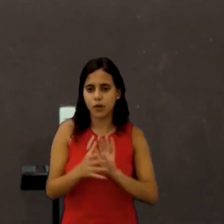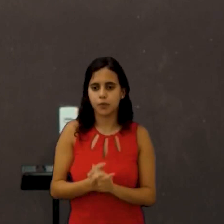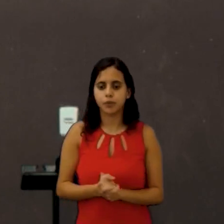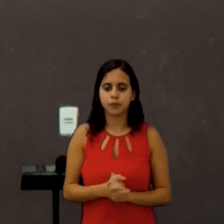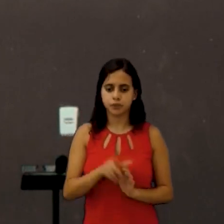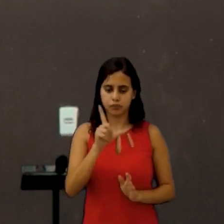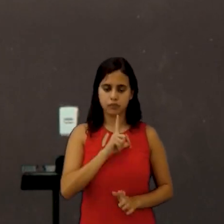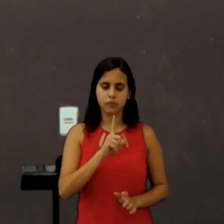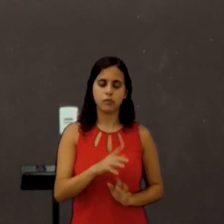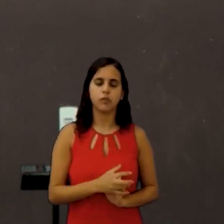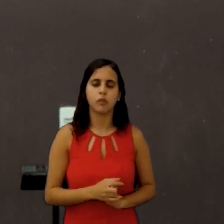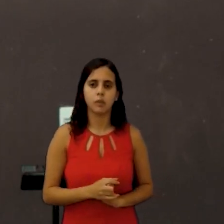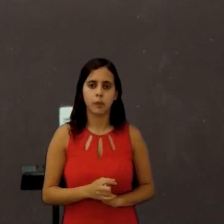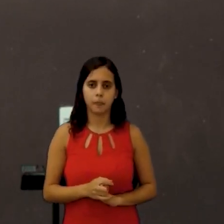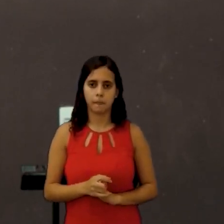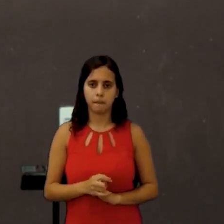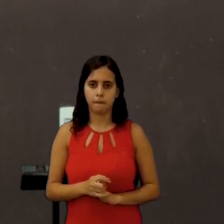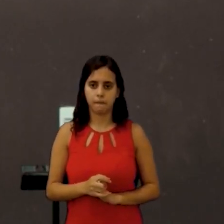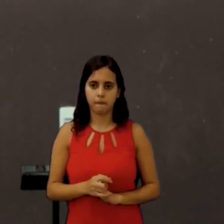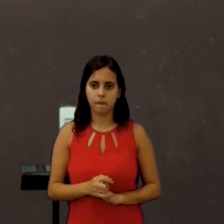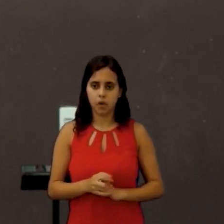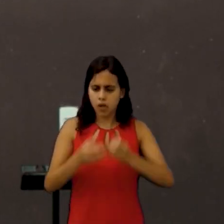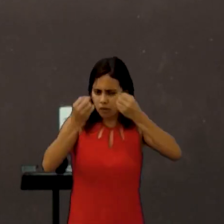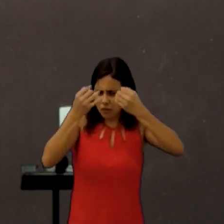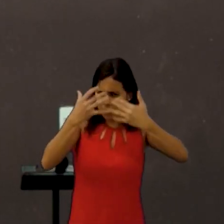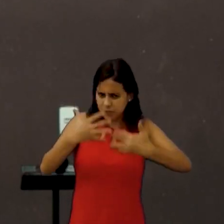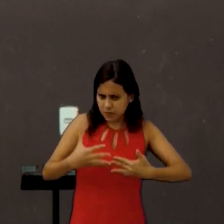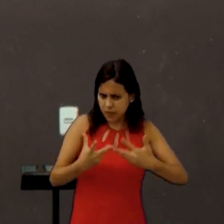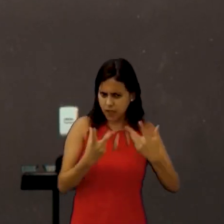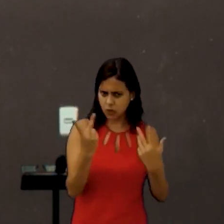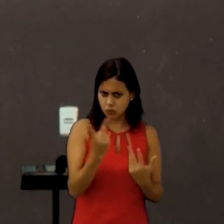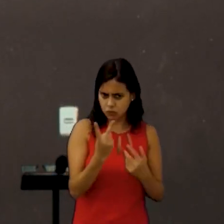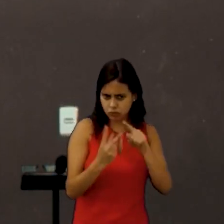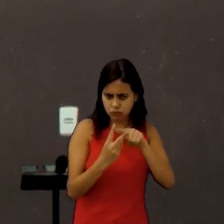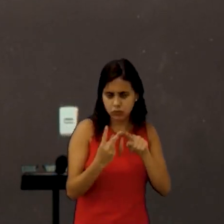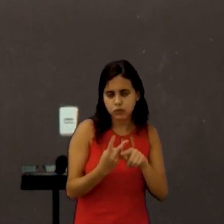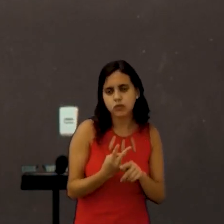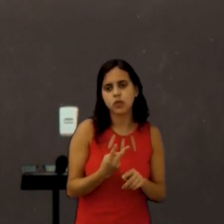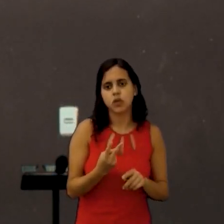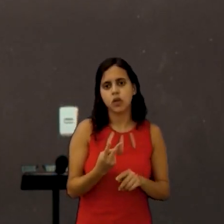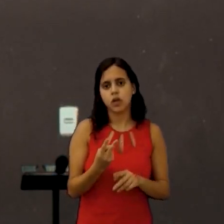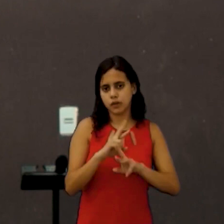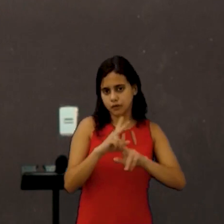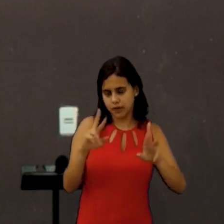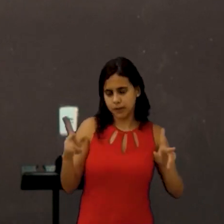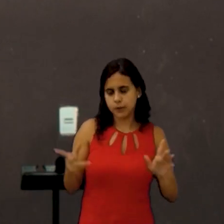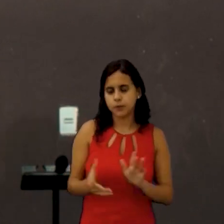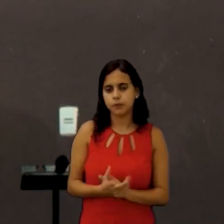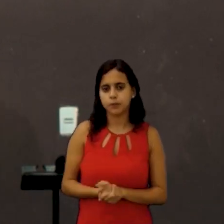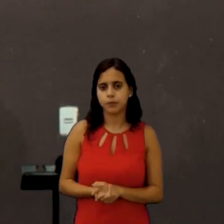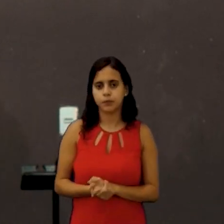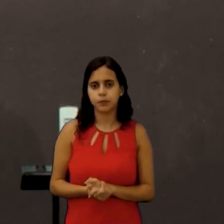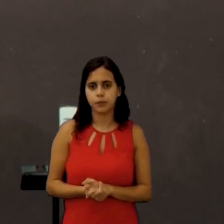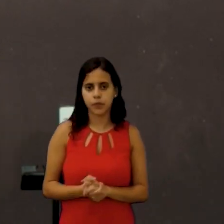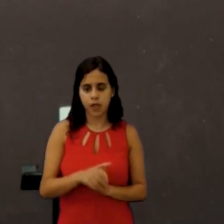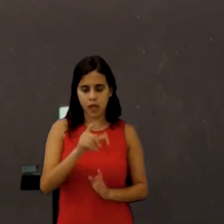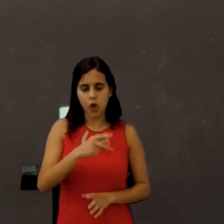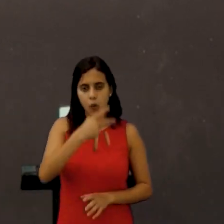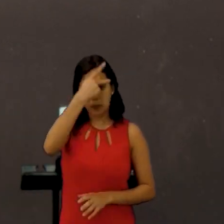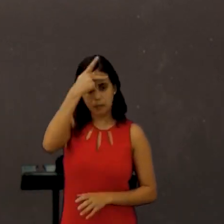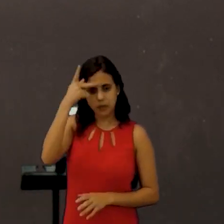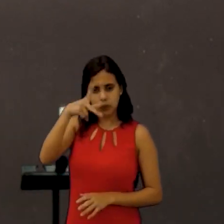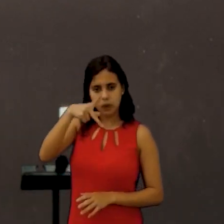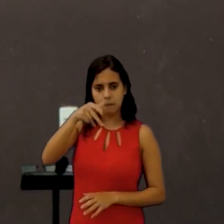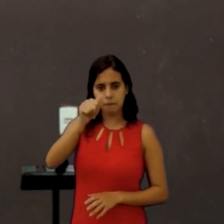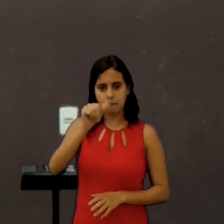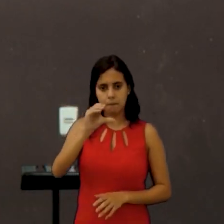um parêntese teológico aqui para vocês, para dar um ensino para vocês. Ser pacificador, irmãos, não